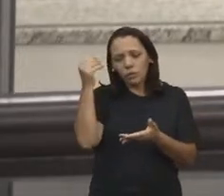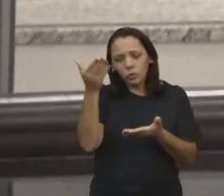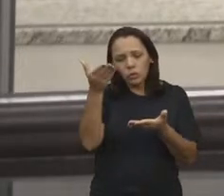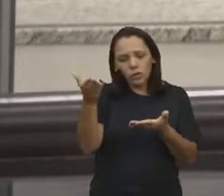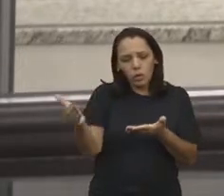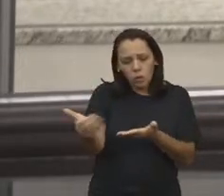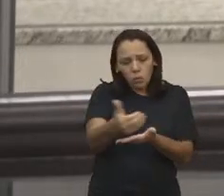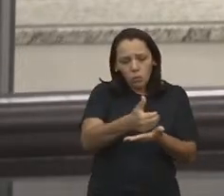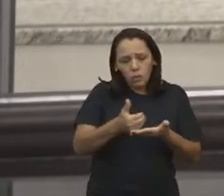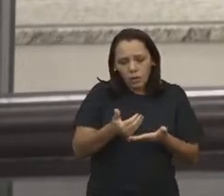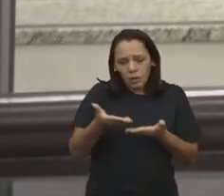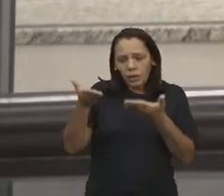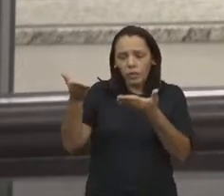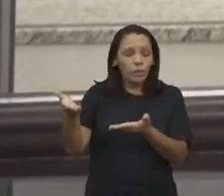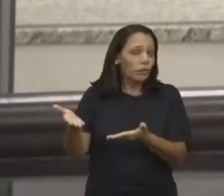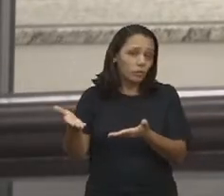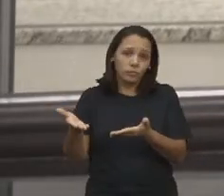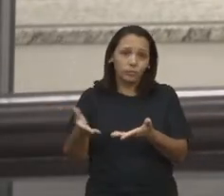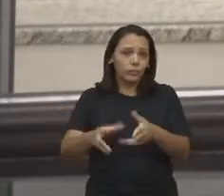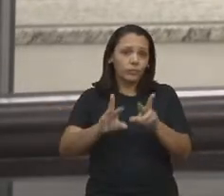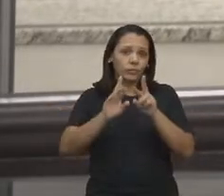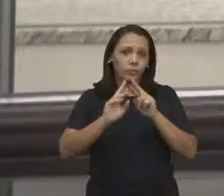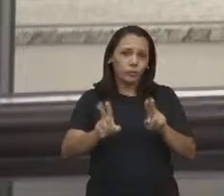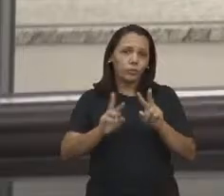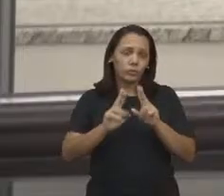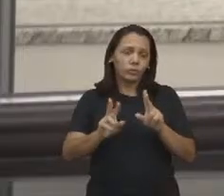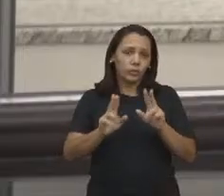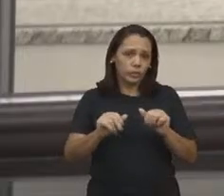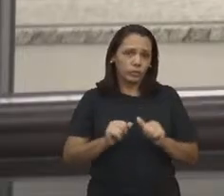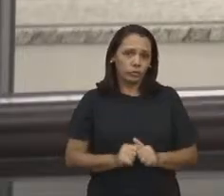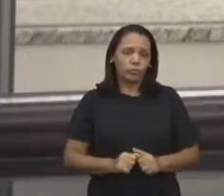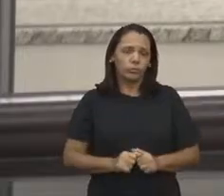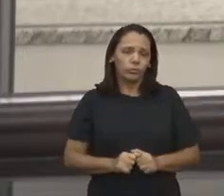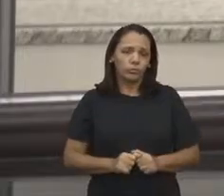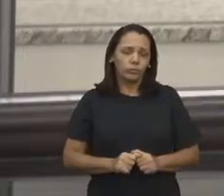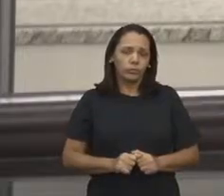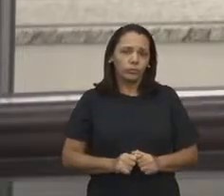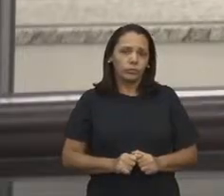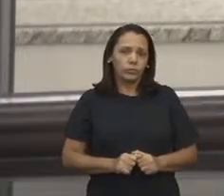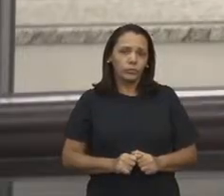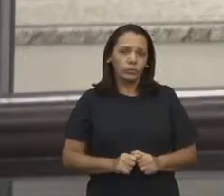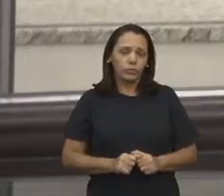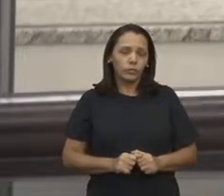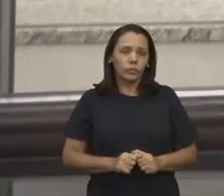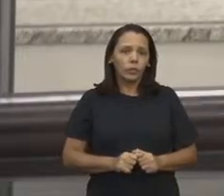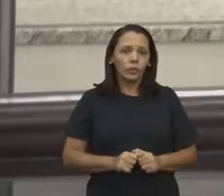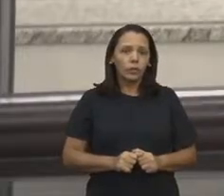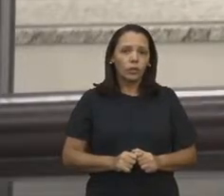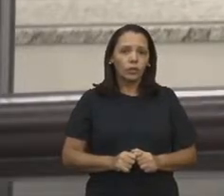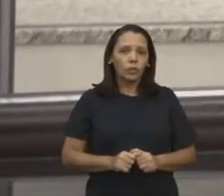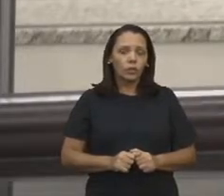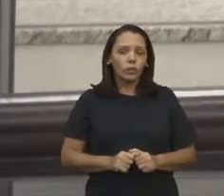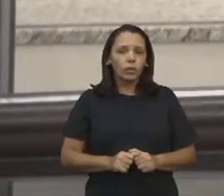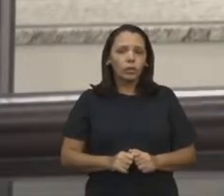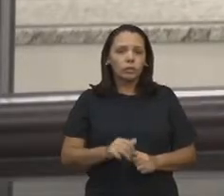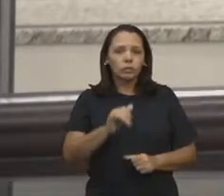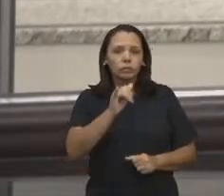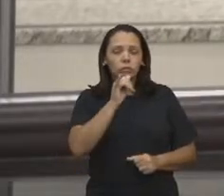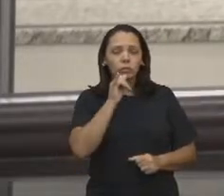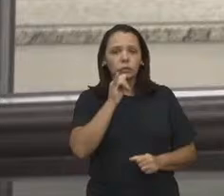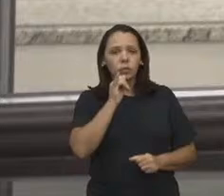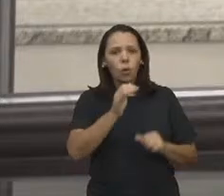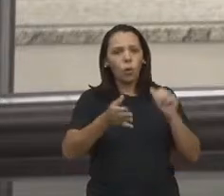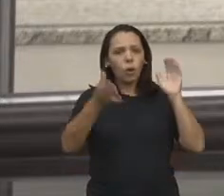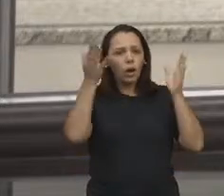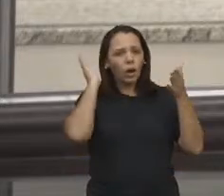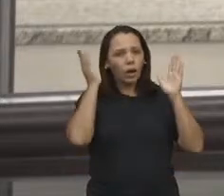totalmente diferente. Aonde você vê um caminhão, uma máquina destruindo alguma coisa,